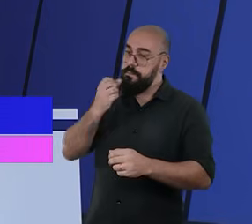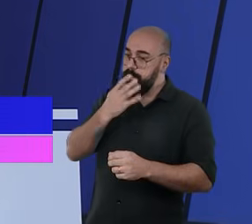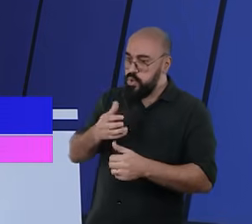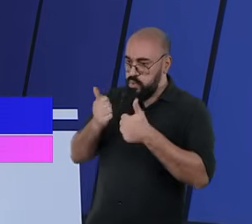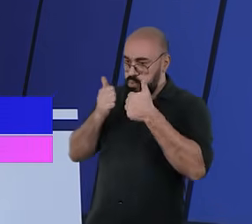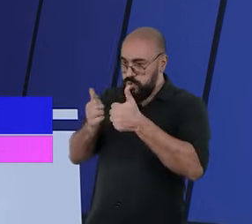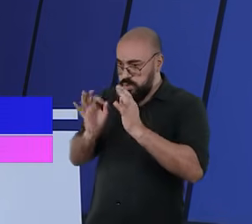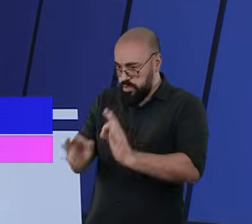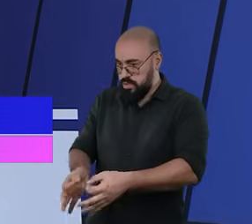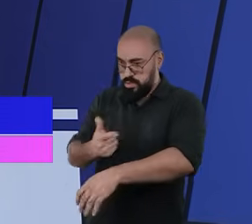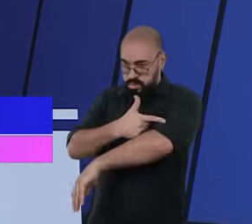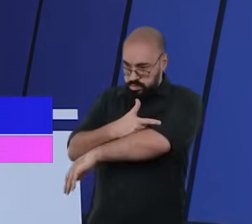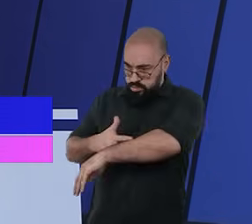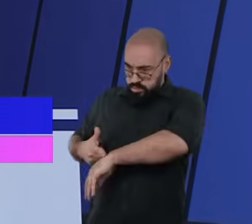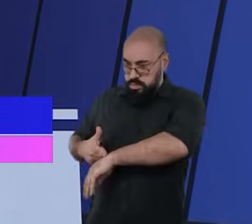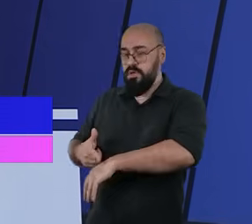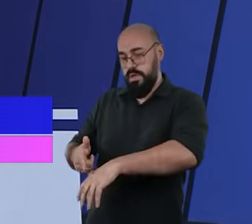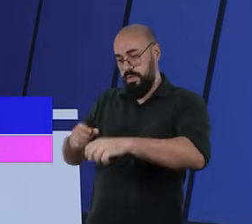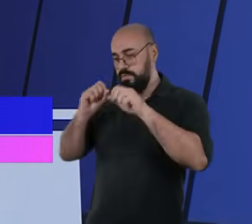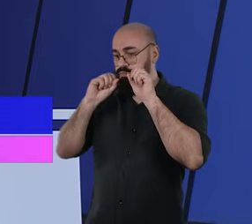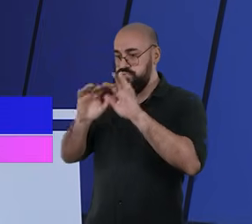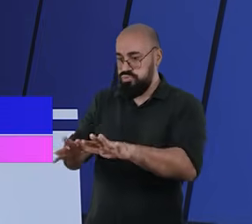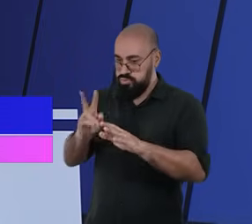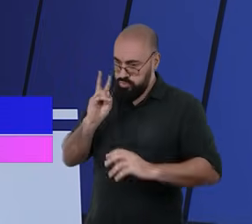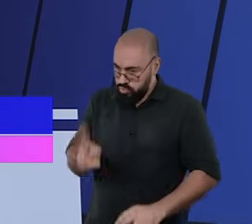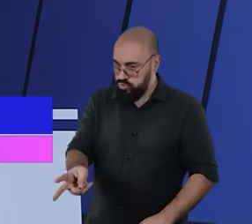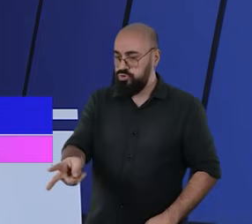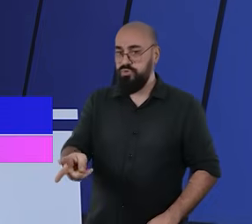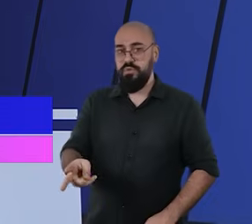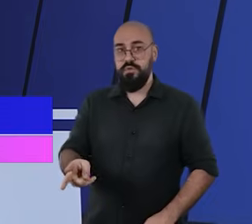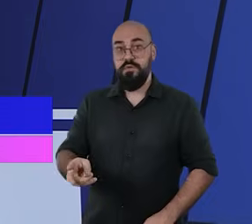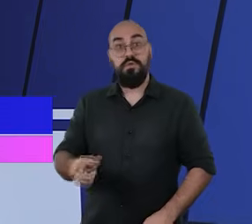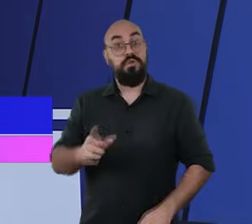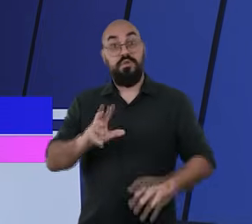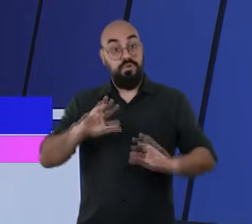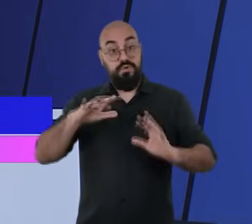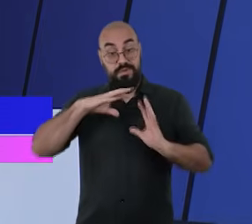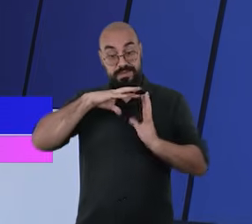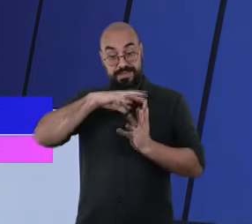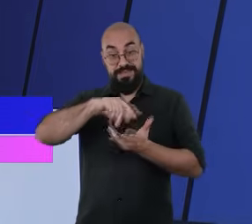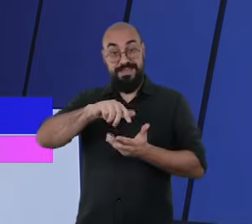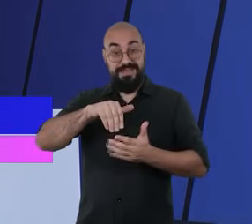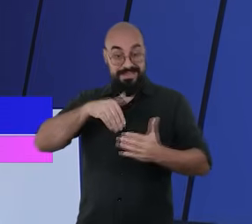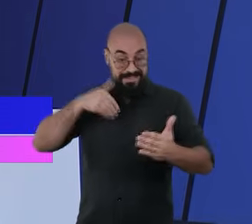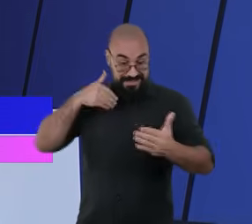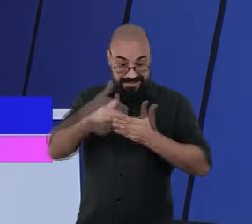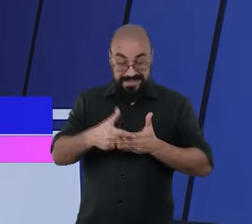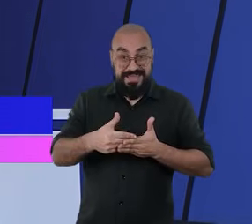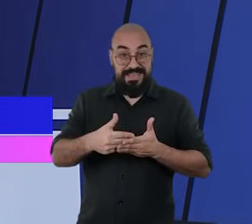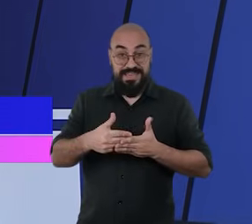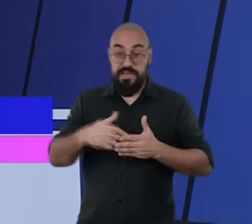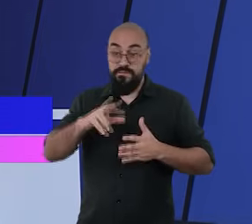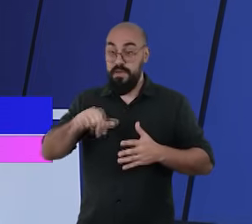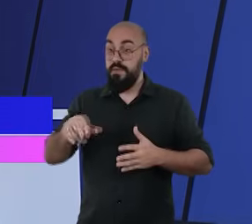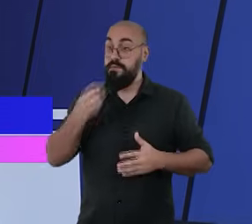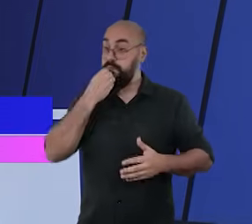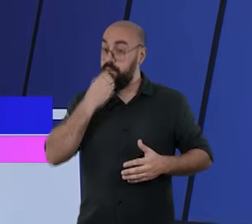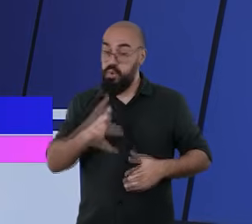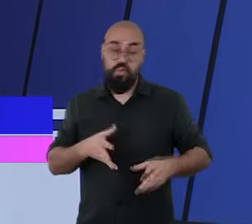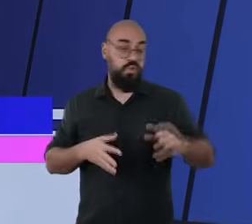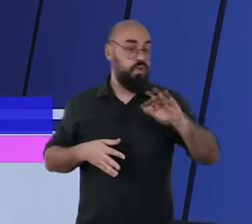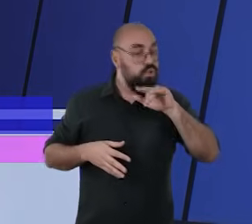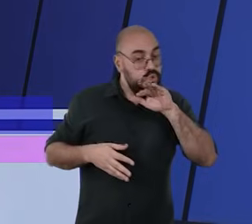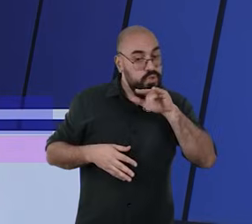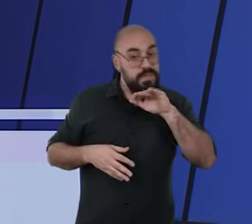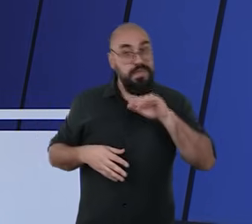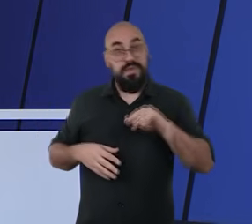um mundo de paz. Haverá um mundo com pessoas boas e pessoas más, de santos e ímpios, de salvos e perdidos,